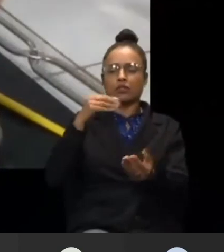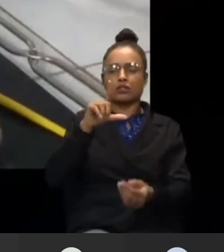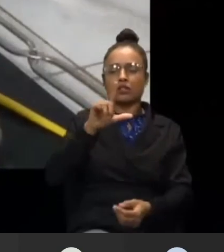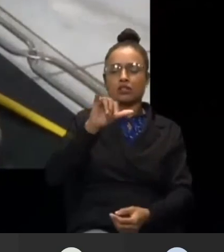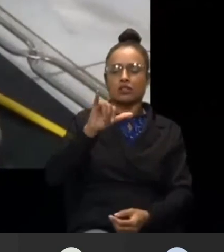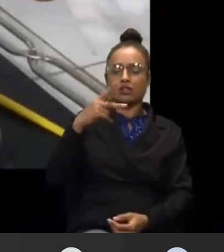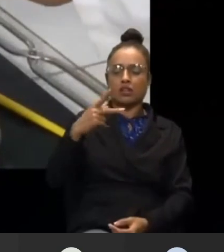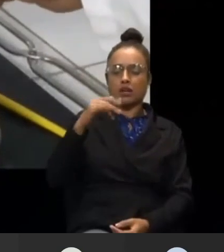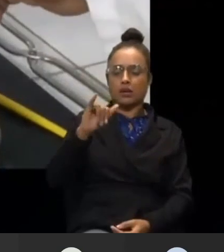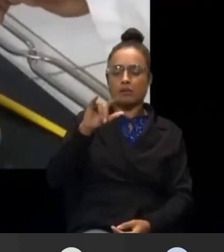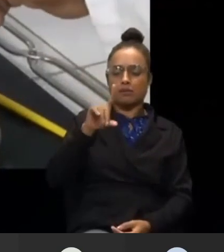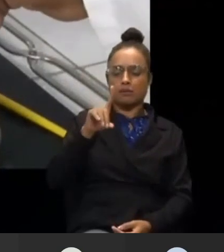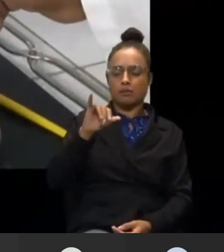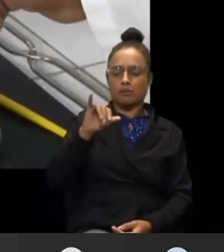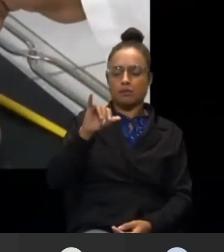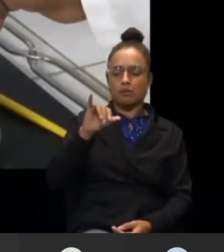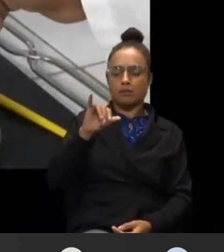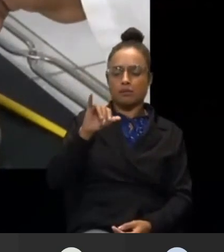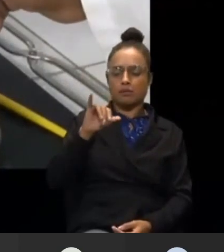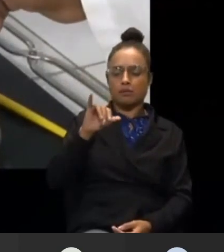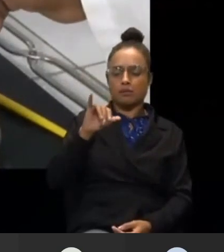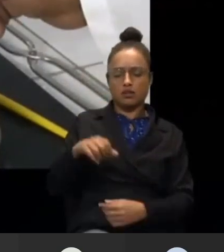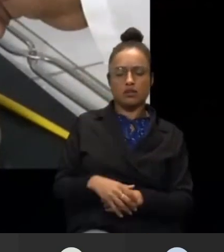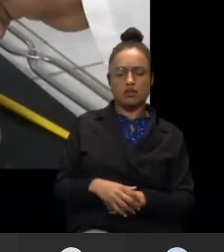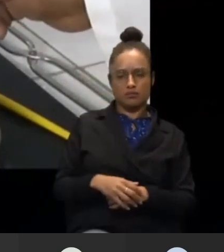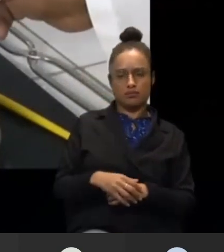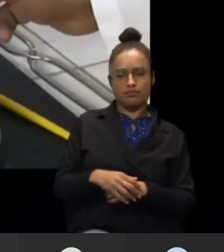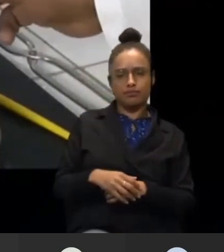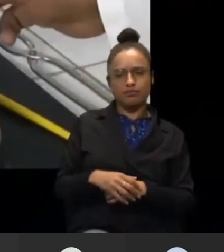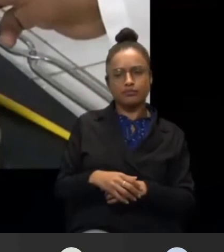lipídica, com os lipídios presentes.